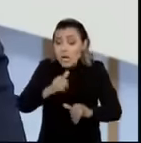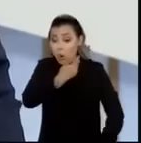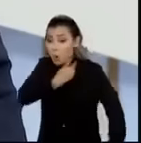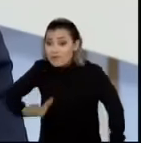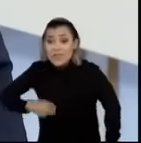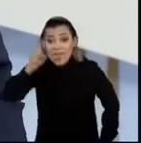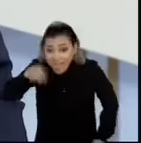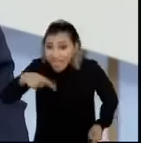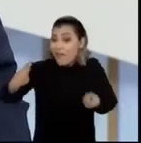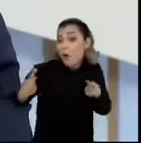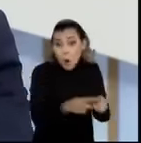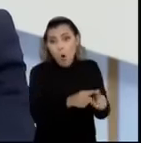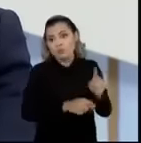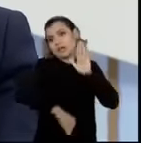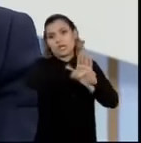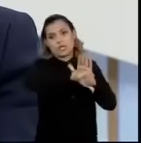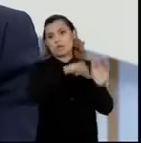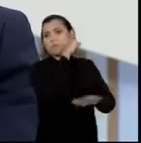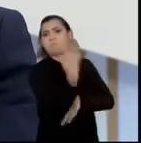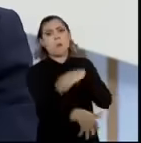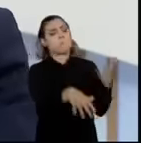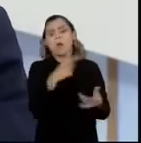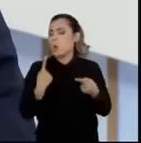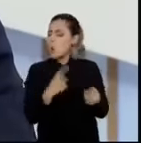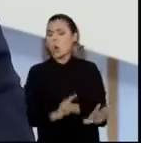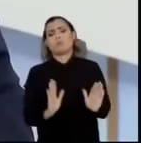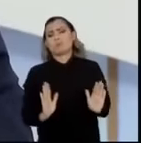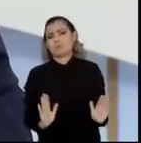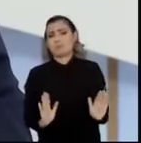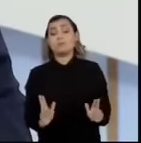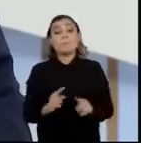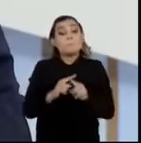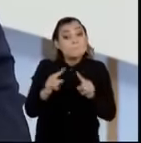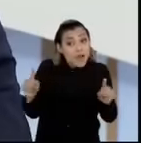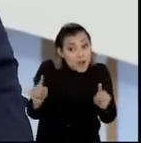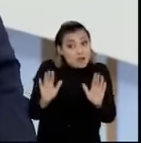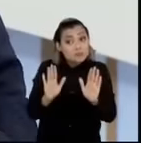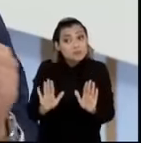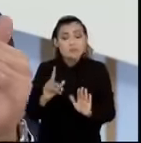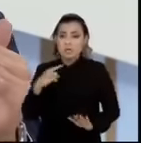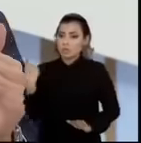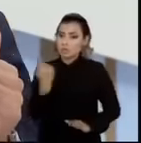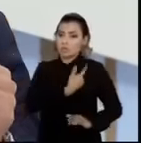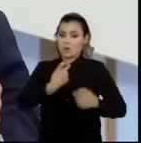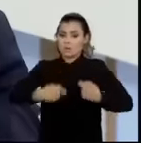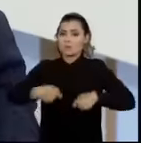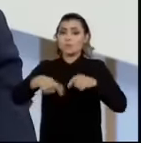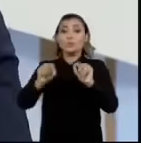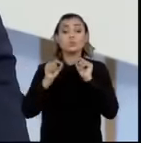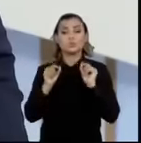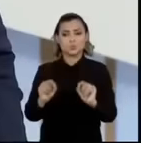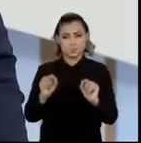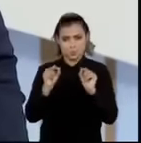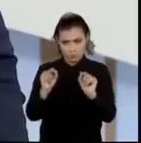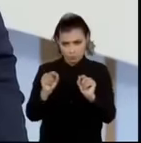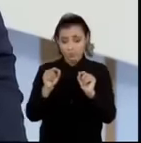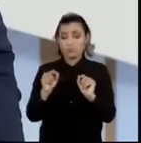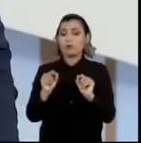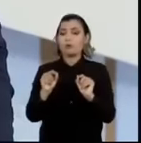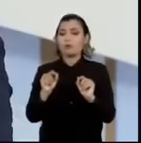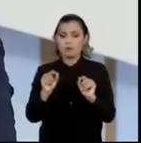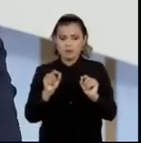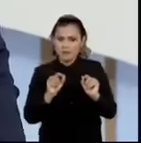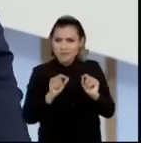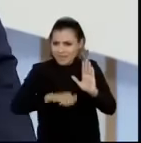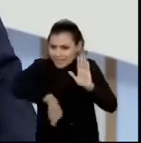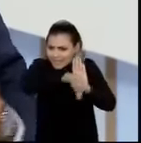contra atividades ilegais. Agora, é importante, por outro lado, que a gente coloque no seu devida posição o que é a